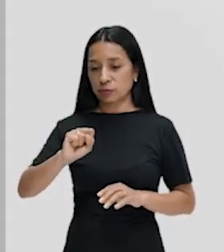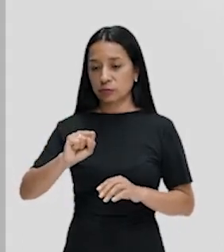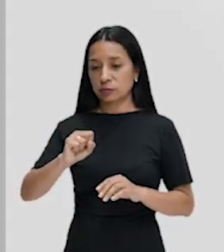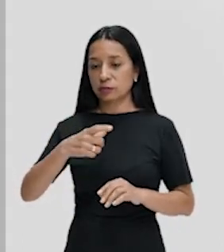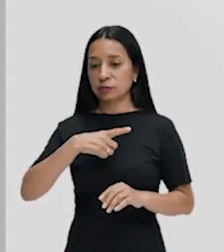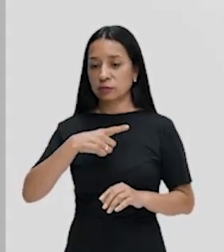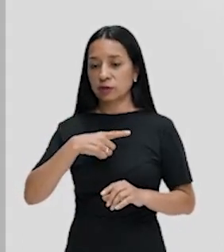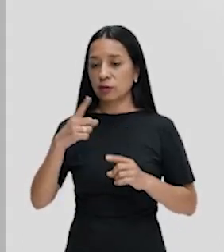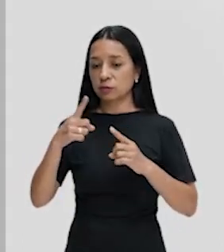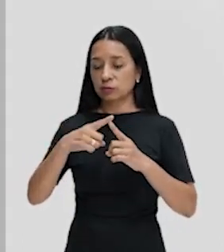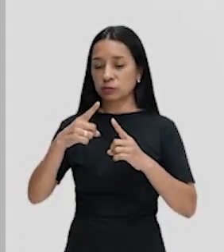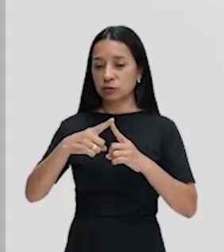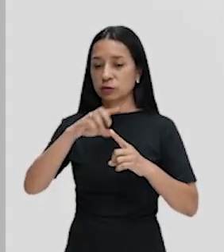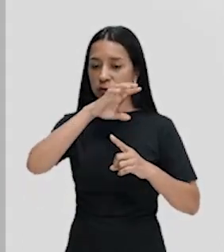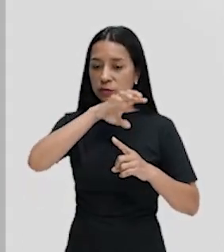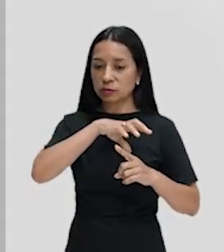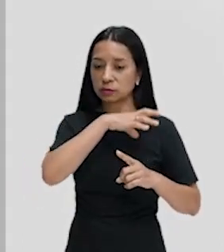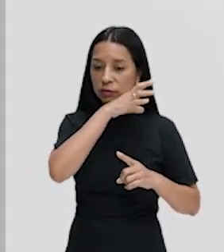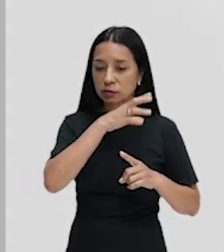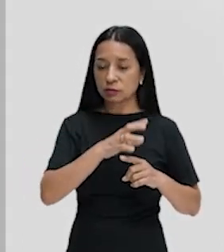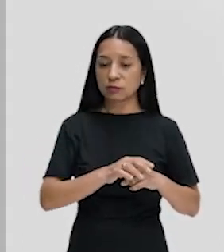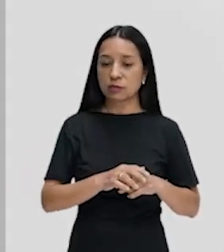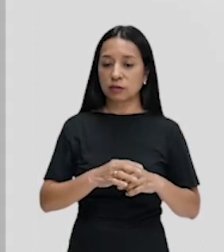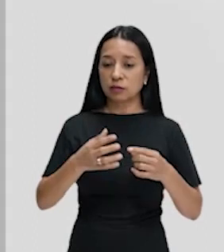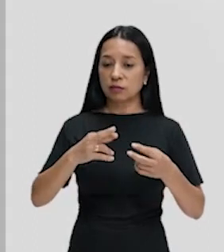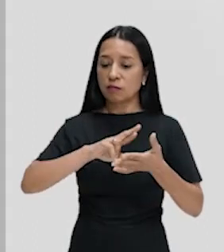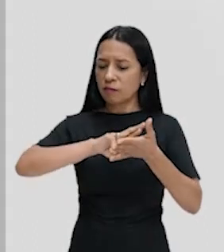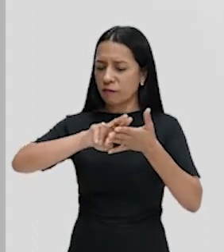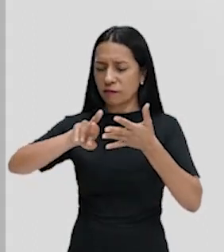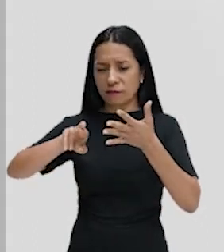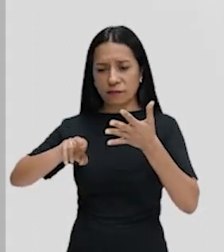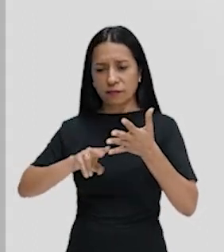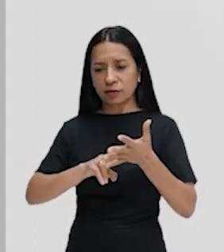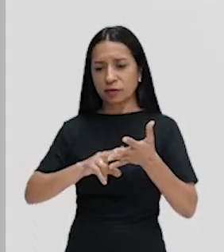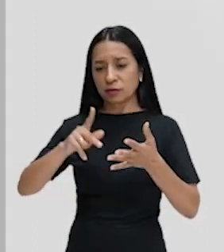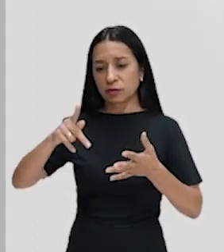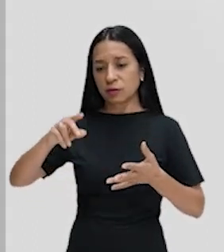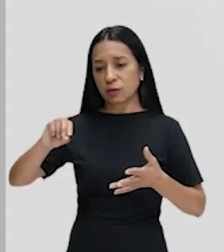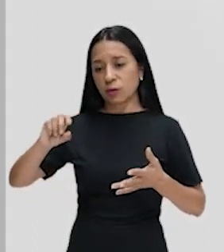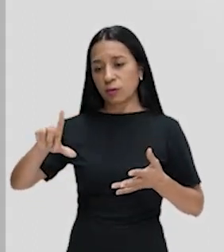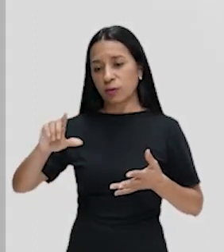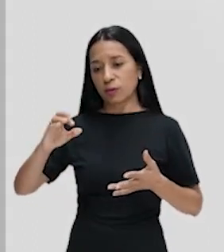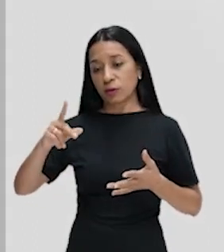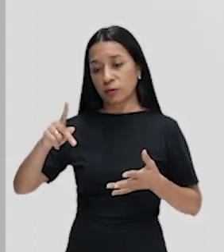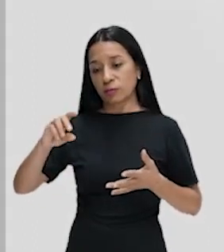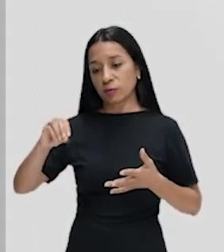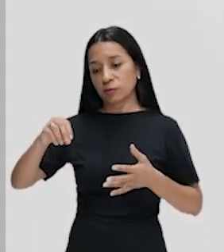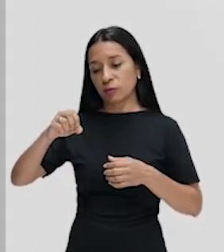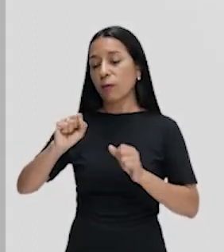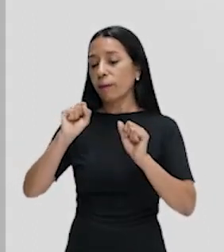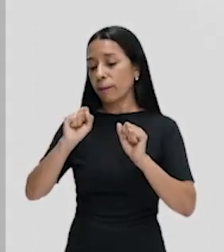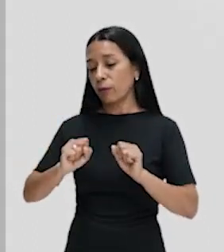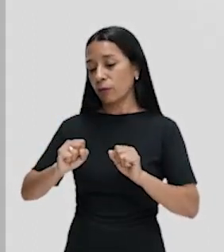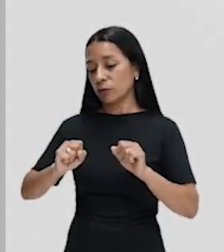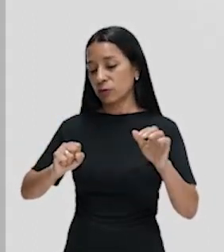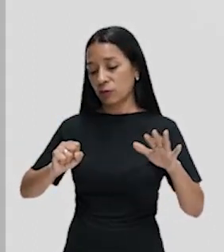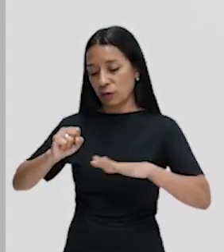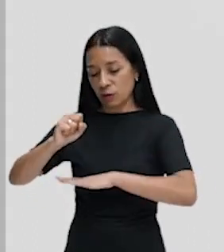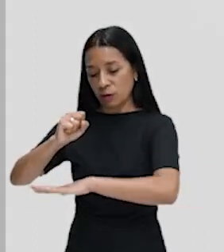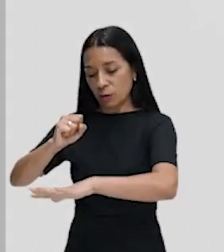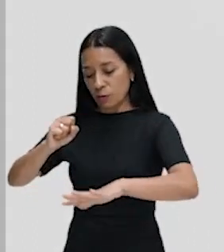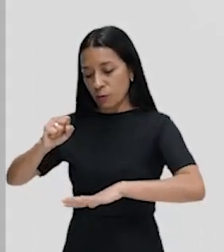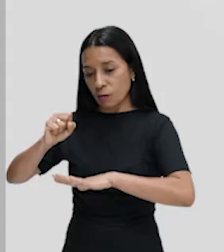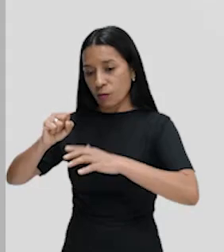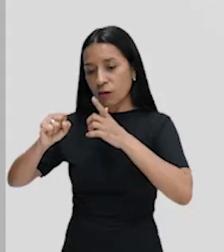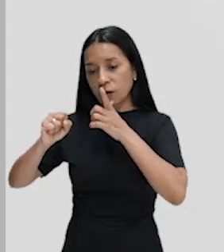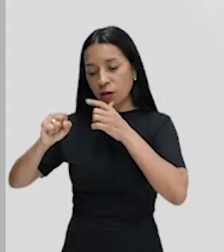nós temos um tipo de animal formado por vários pólipos que pode viver boiando. Esse tipo aqui não é um